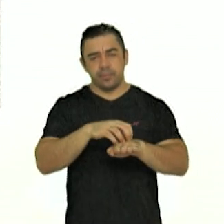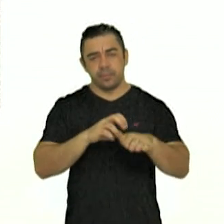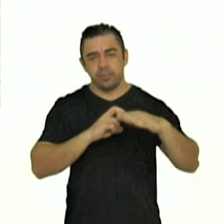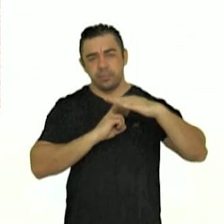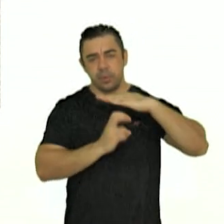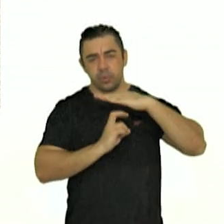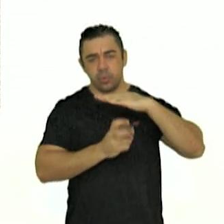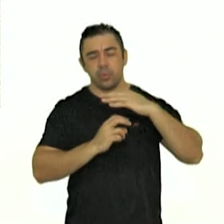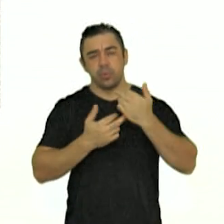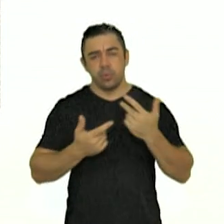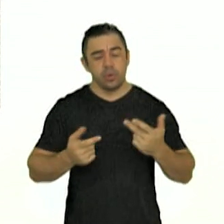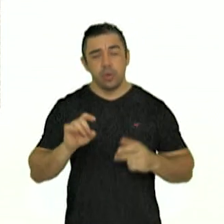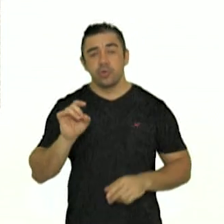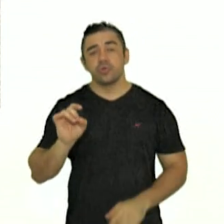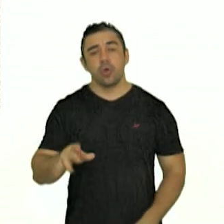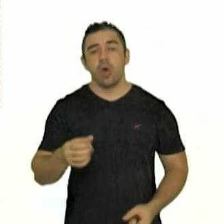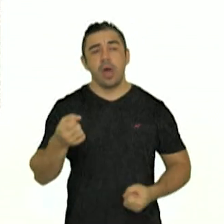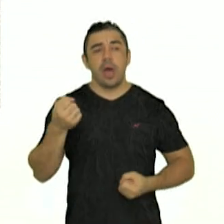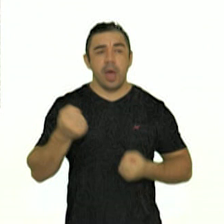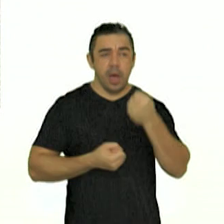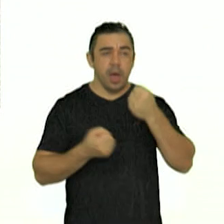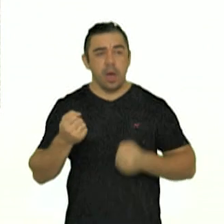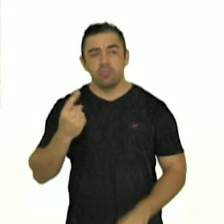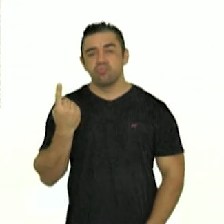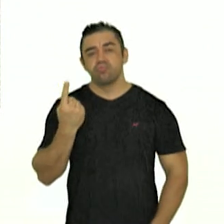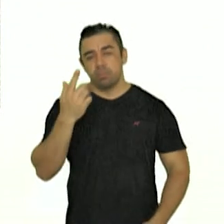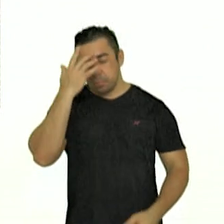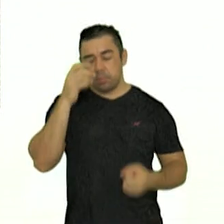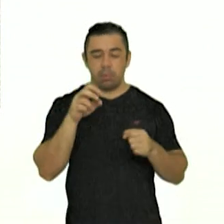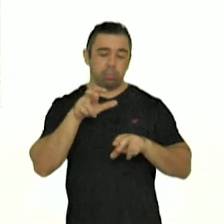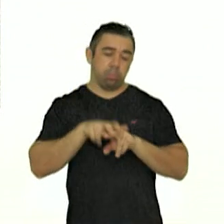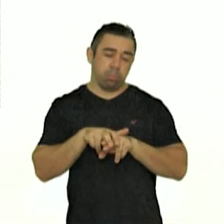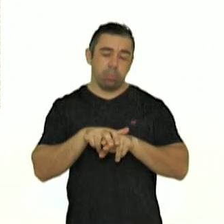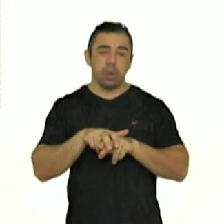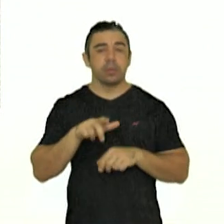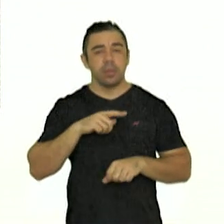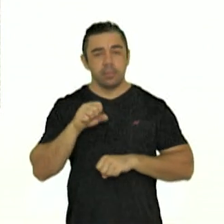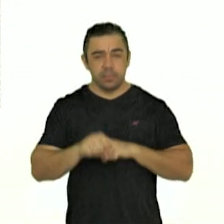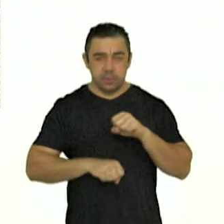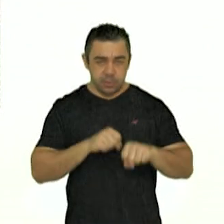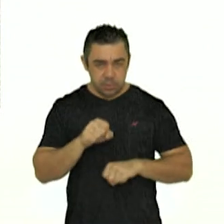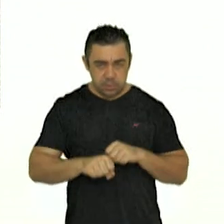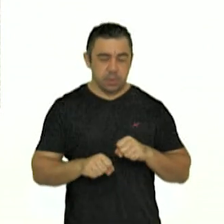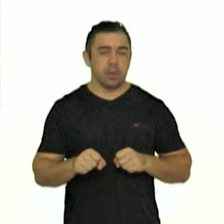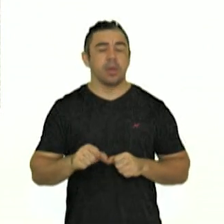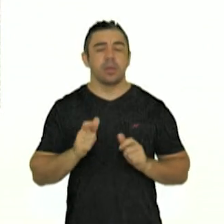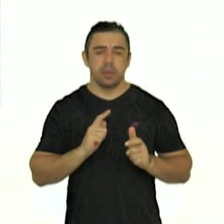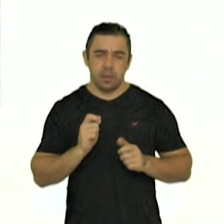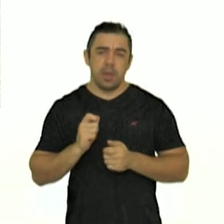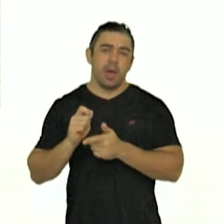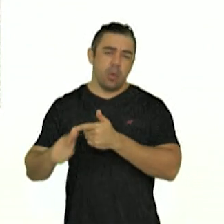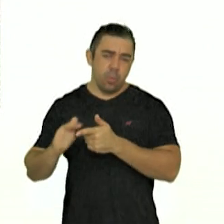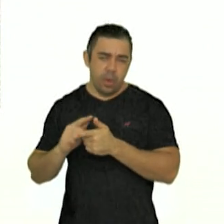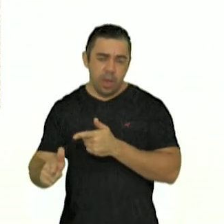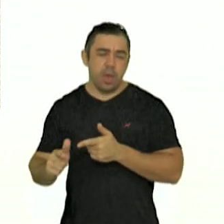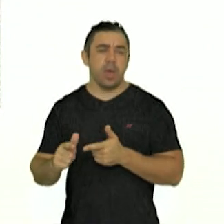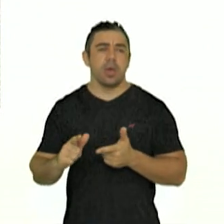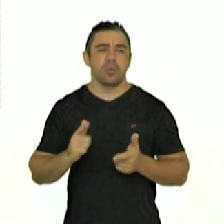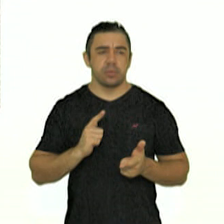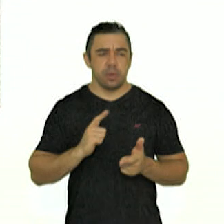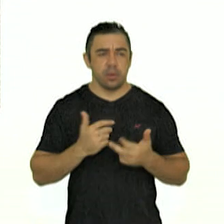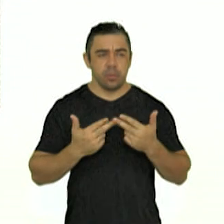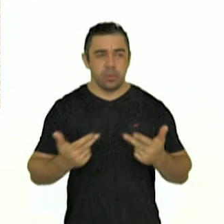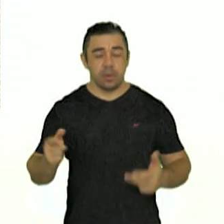Não só os carros carregando aí uma pessoa. Então as bicicletas, tem aluguel de bicicleta e tudo mais, né? Na